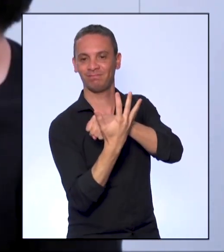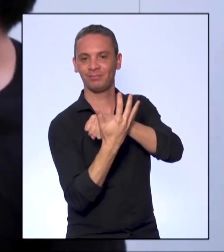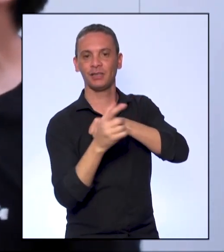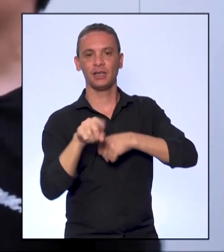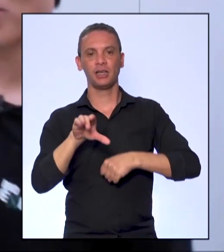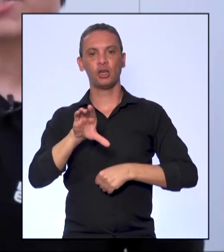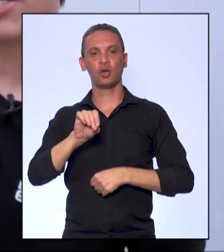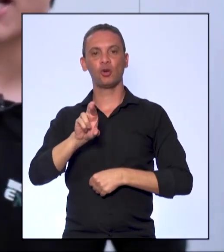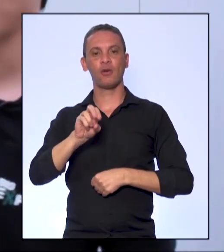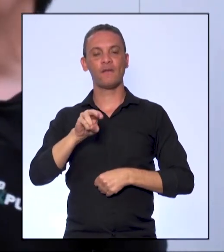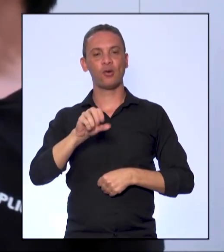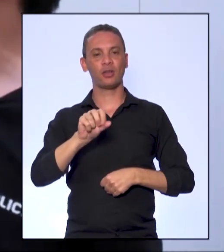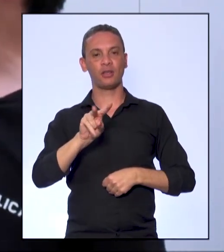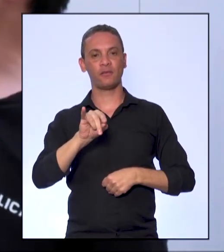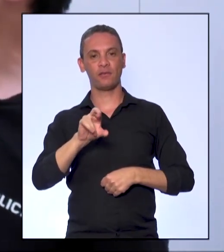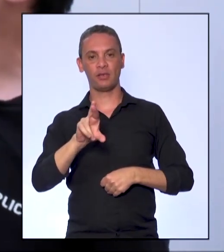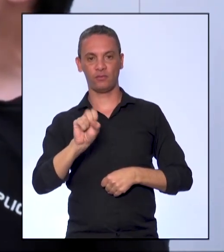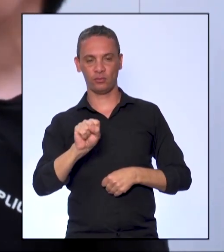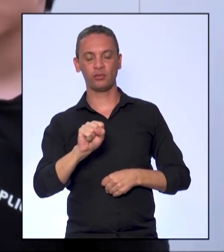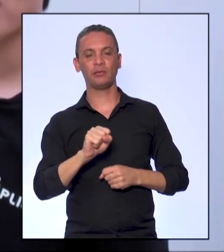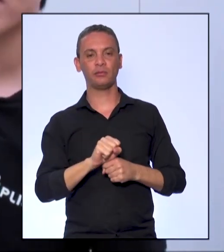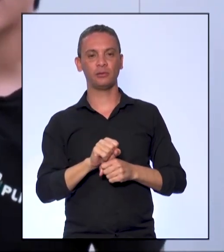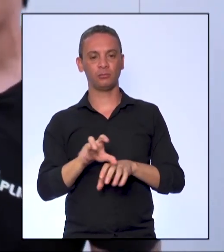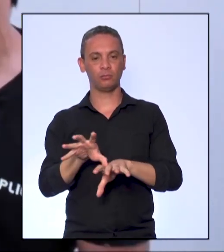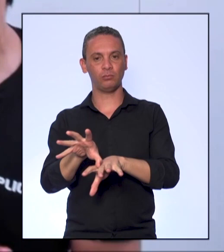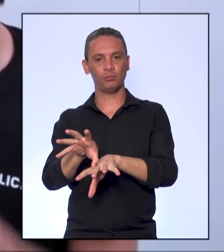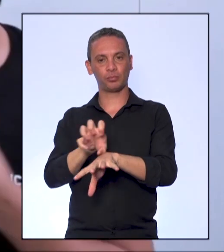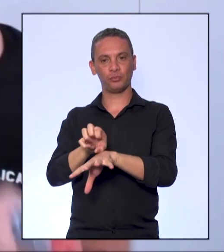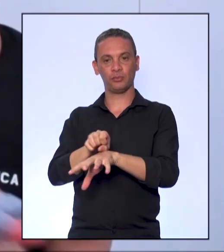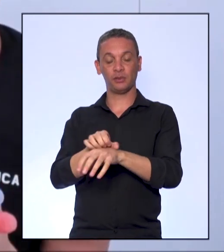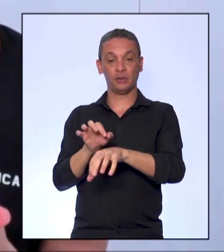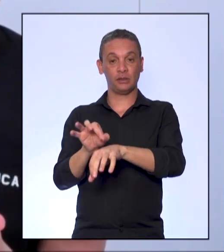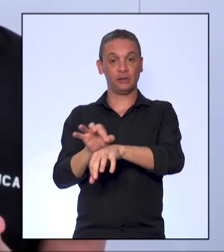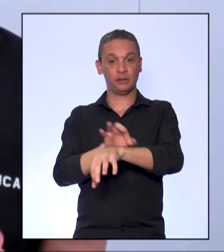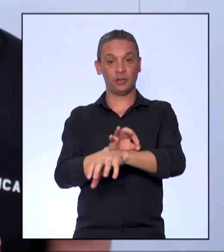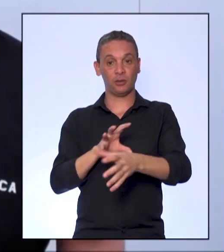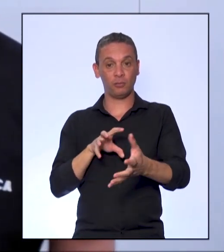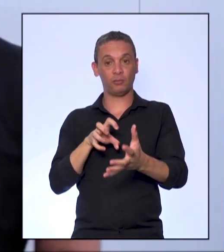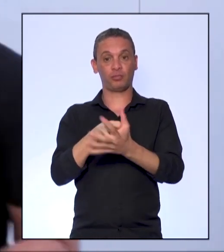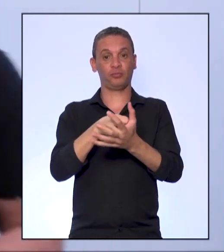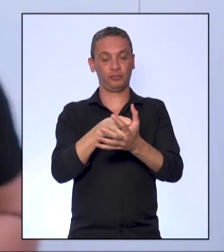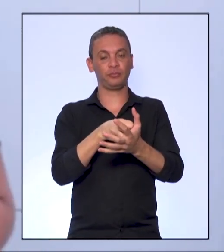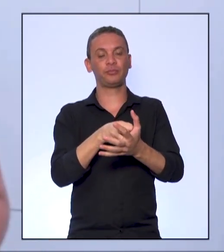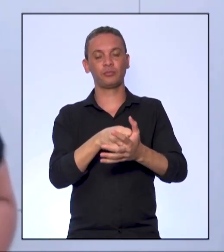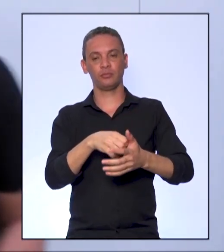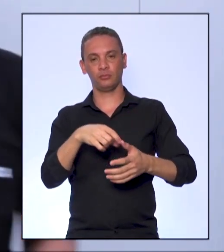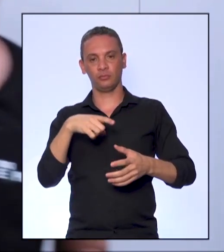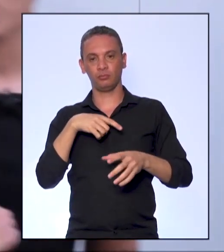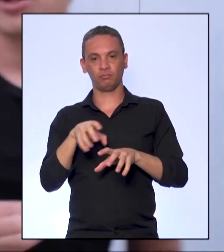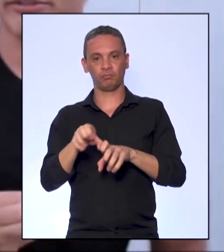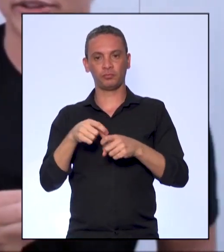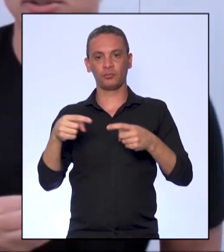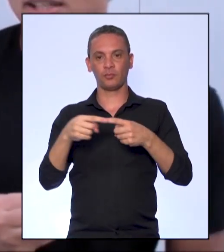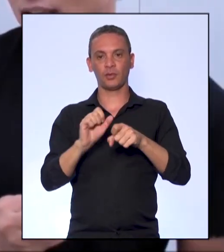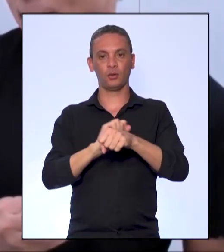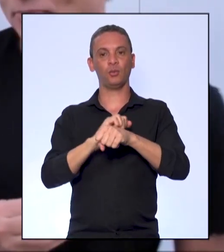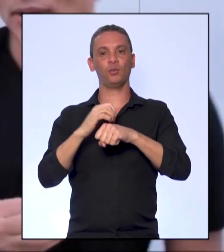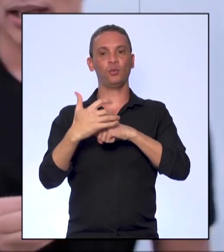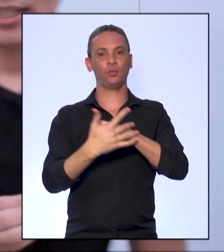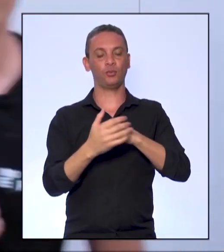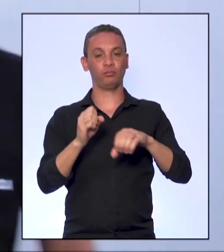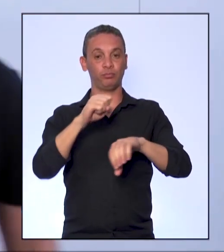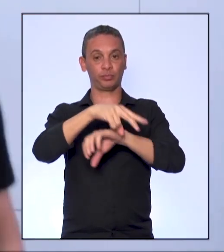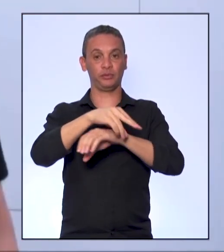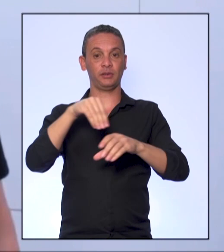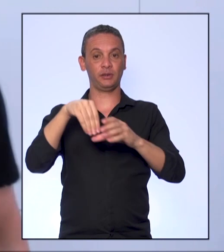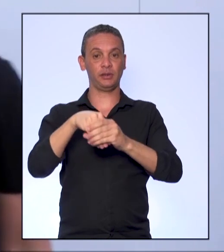essa glicoproteína, que ela interage com a célula, com alguns receptores da célula, e esses receptores deixam o coronavírus entrar